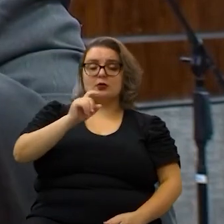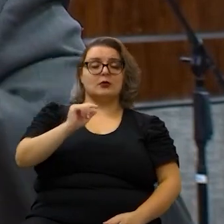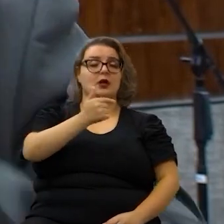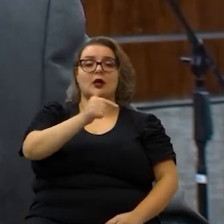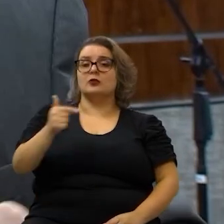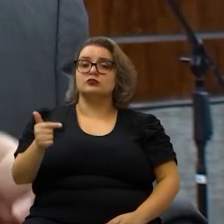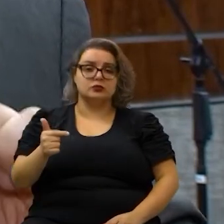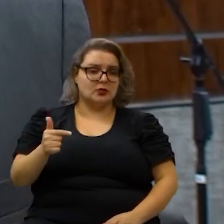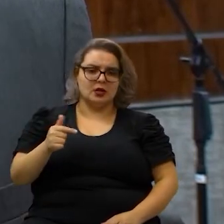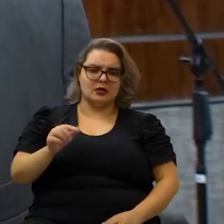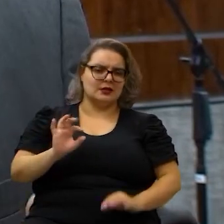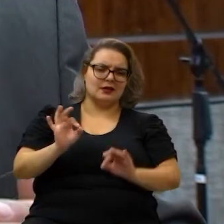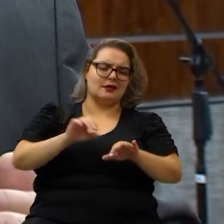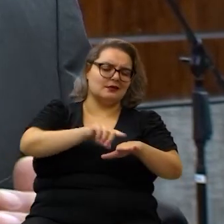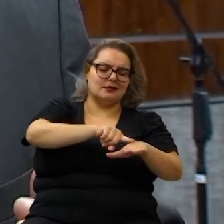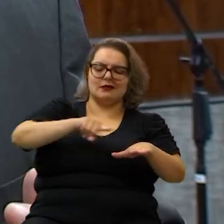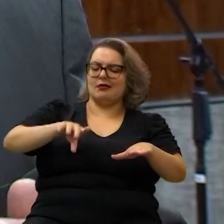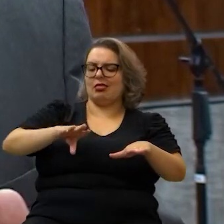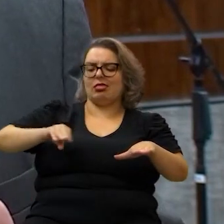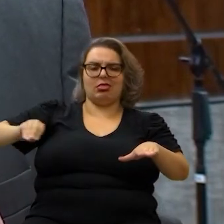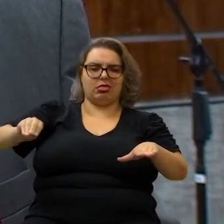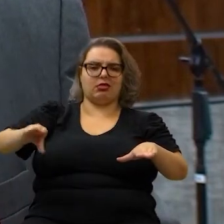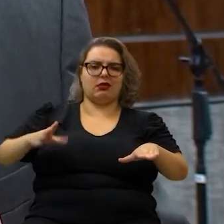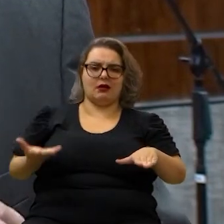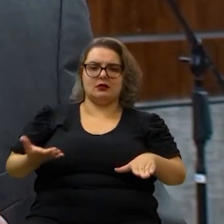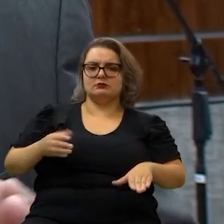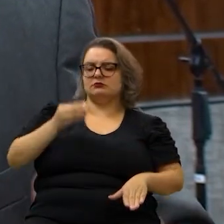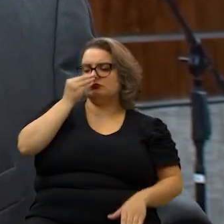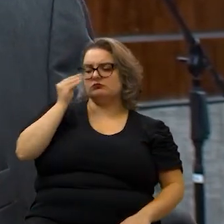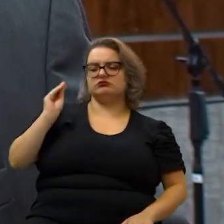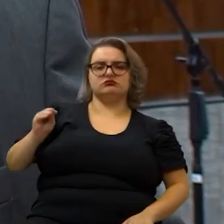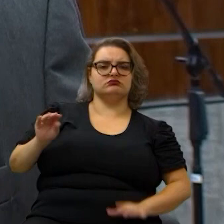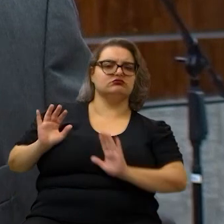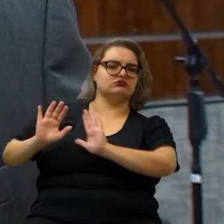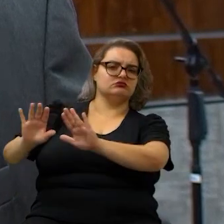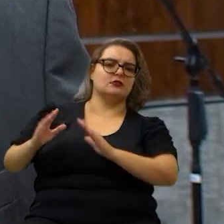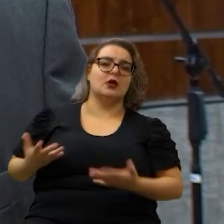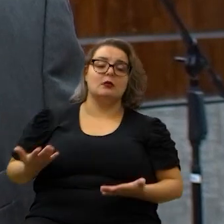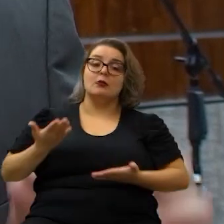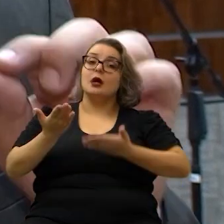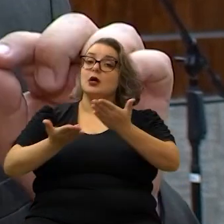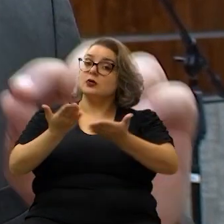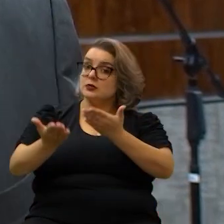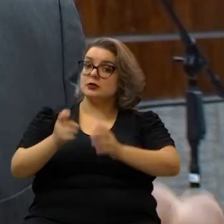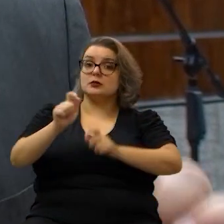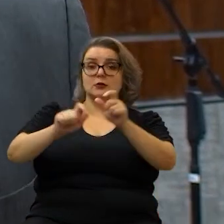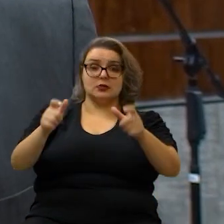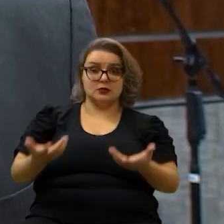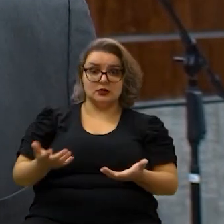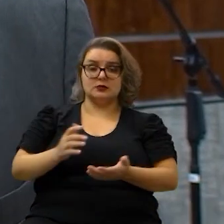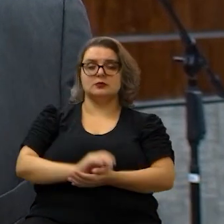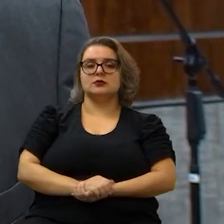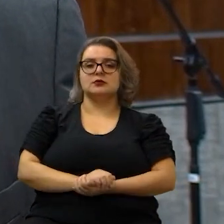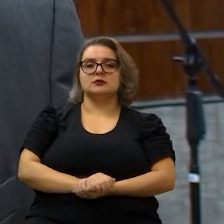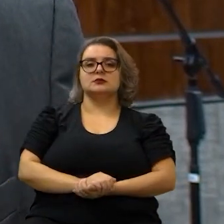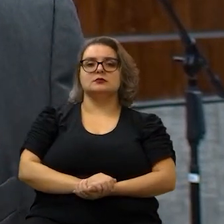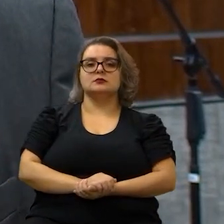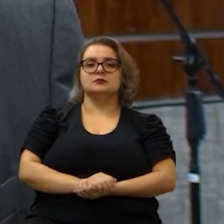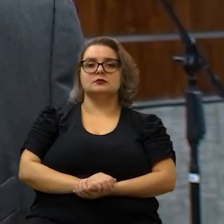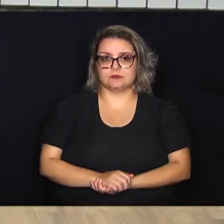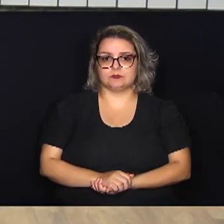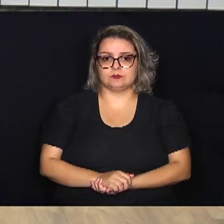do hospital para que não haja nenhum tipo de segregação, nenhum tipo de marginalização para o tratamento dessas